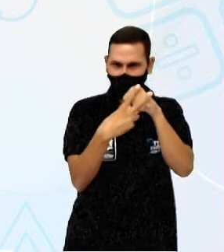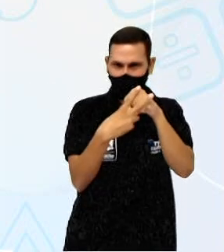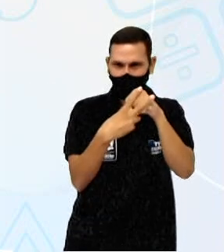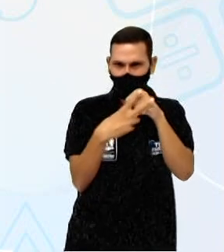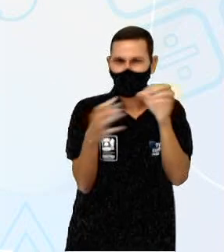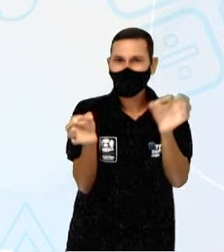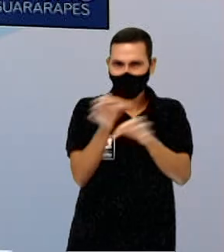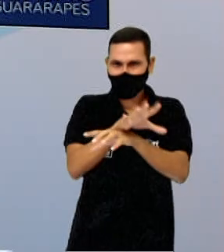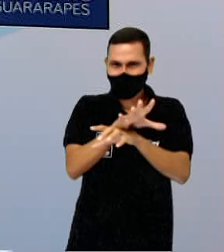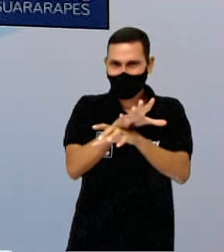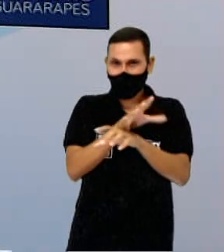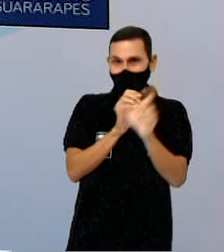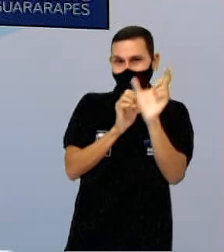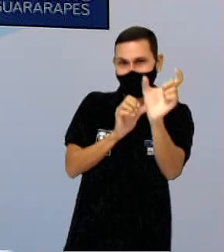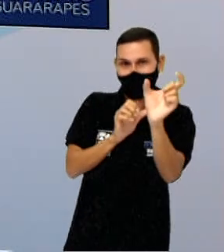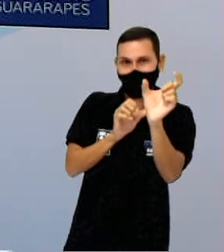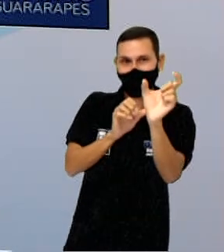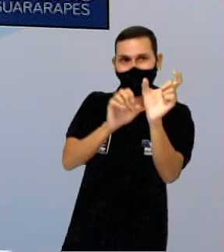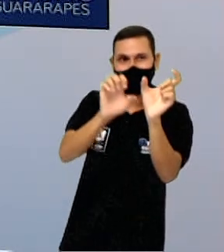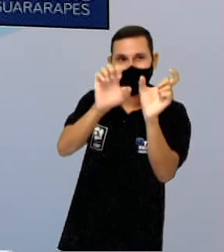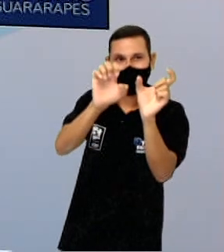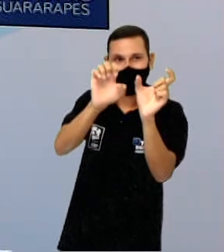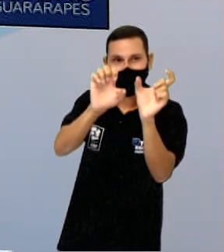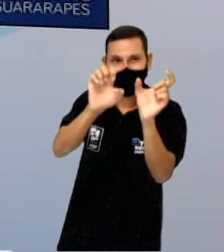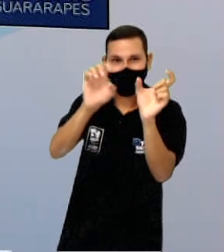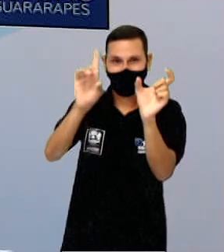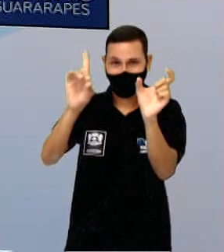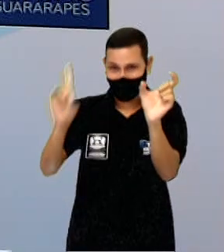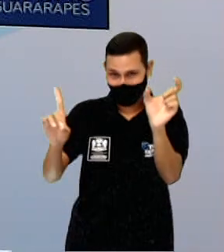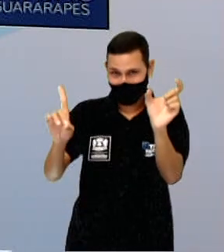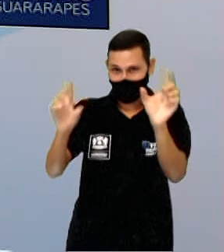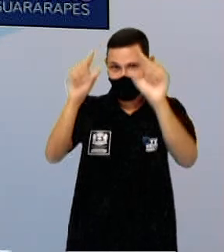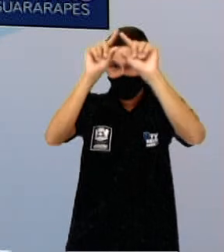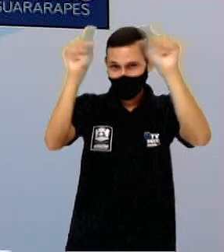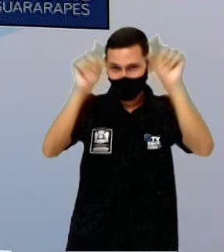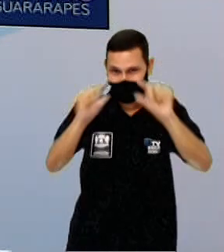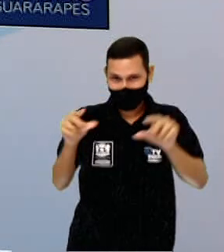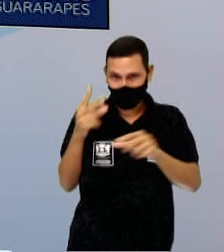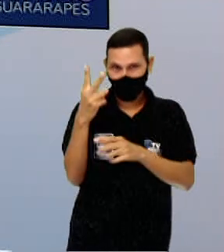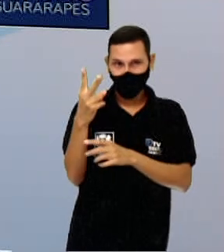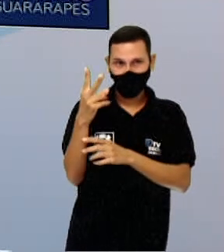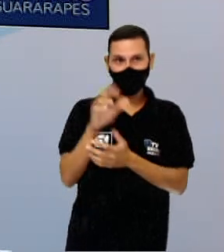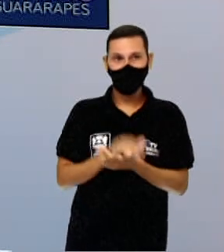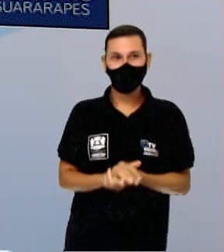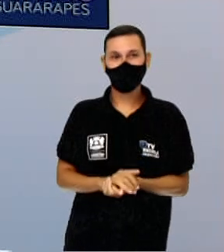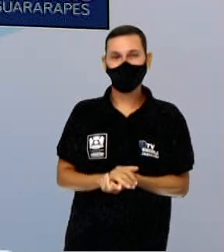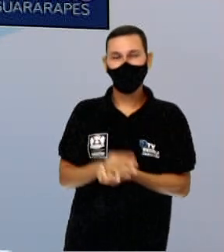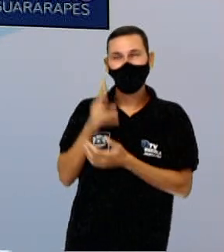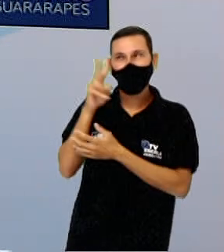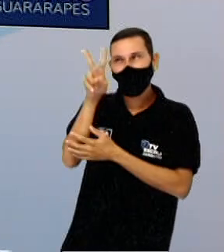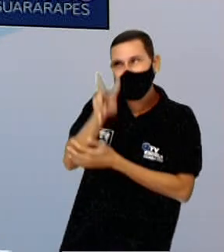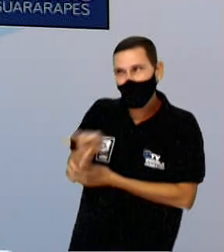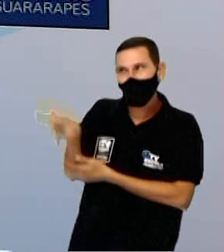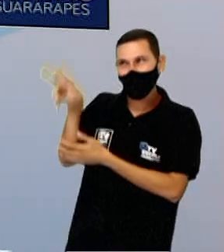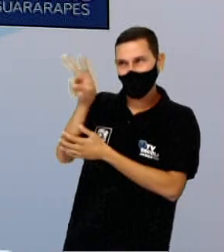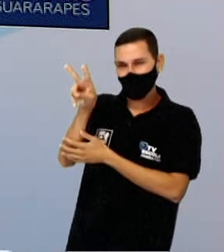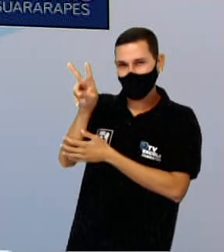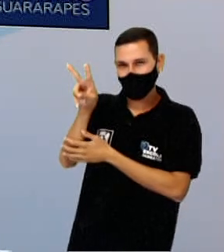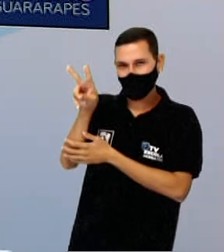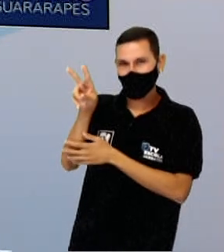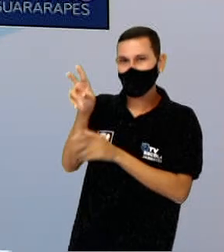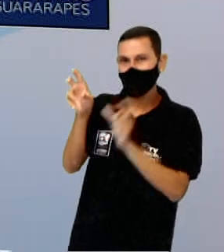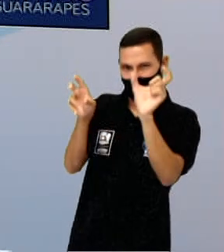acabam em ed. Vocês notaram isso aí naquelas duas frases? Lived, no caso, morou,